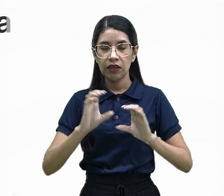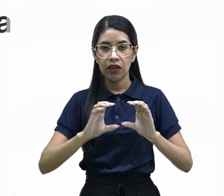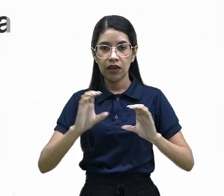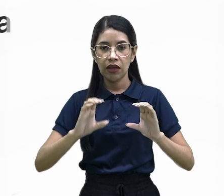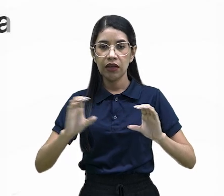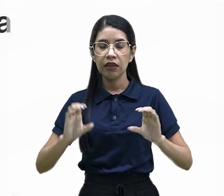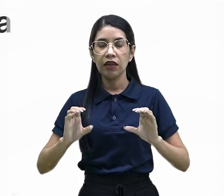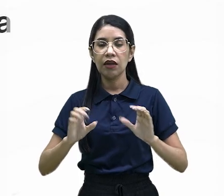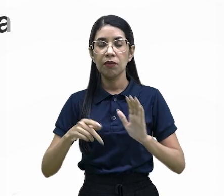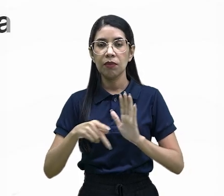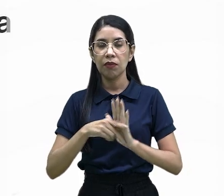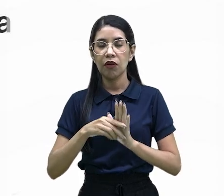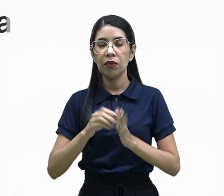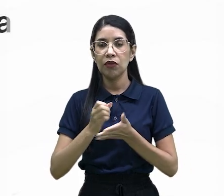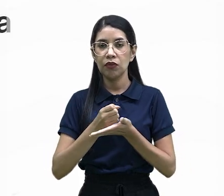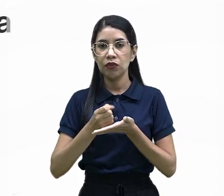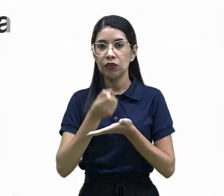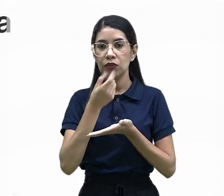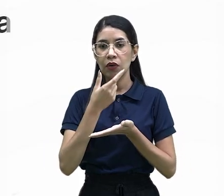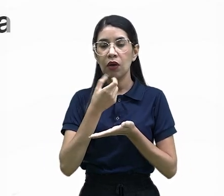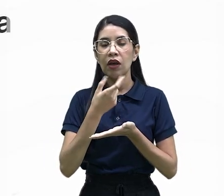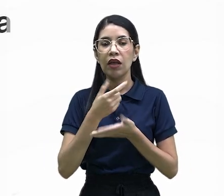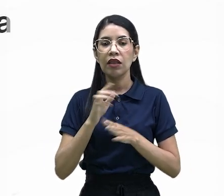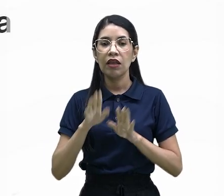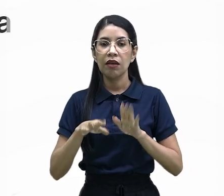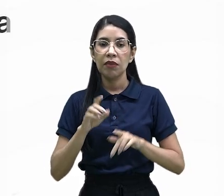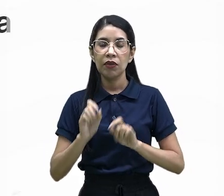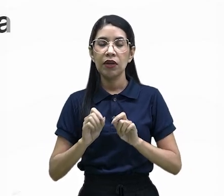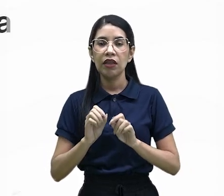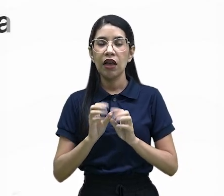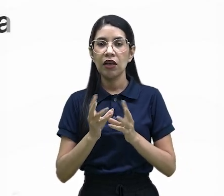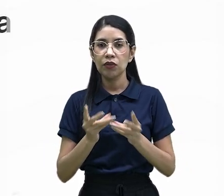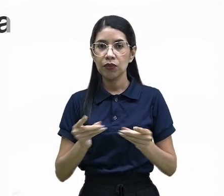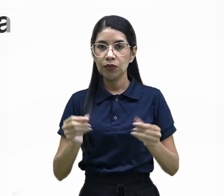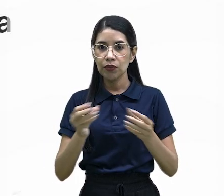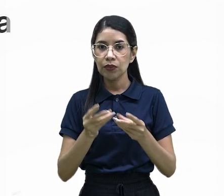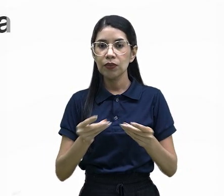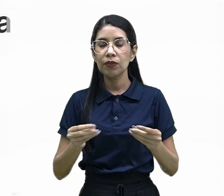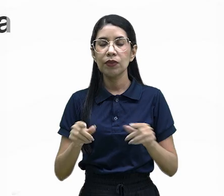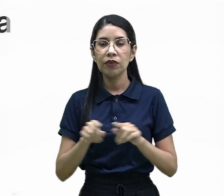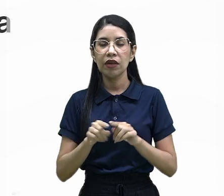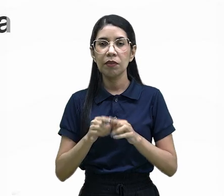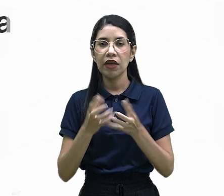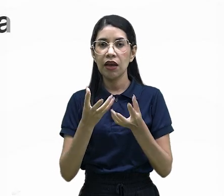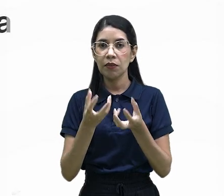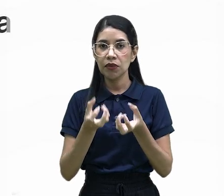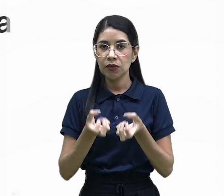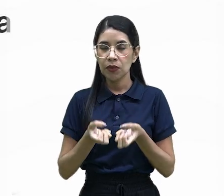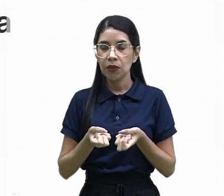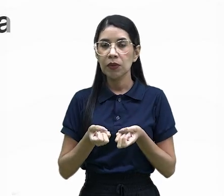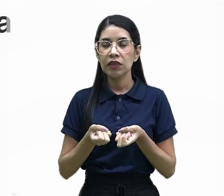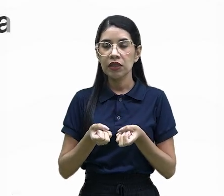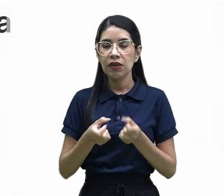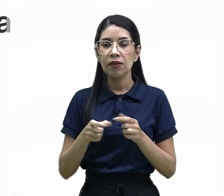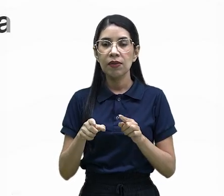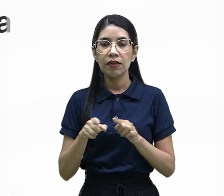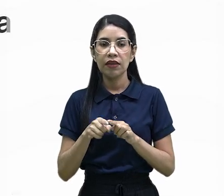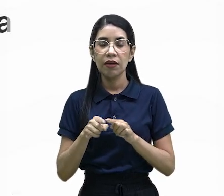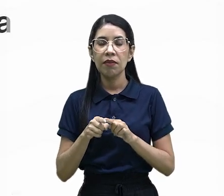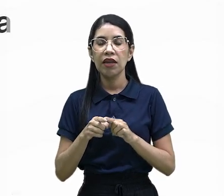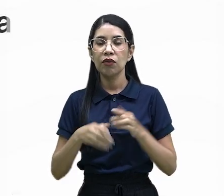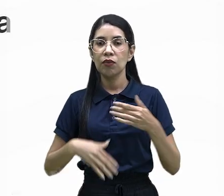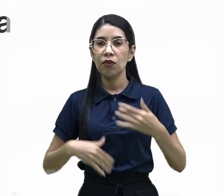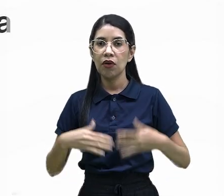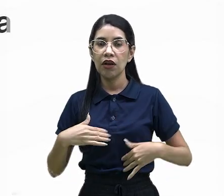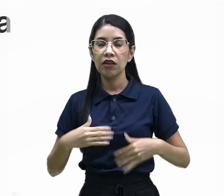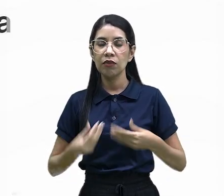de um fármaco, ela determina a sua solubilidade, a sua absorção e a sua interação